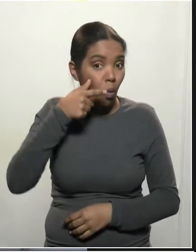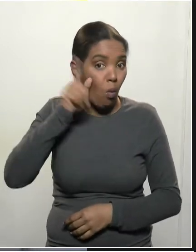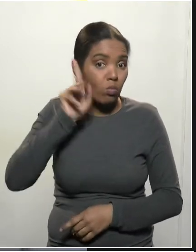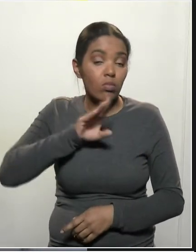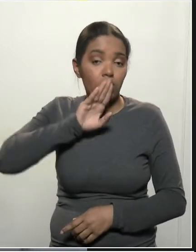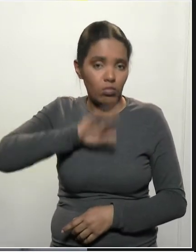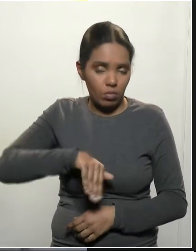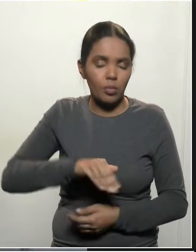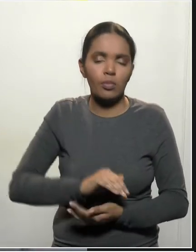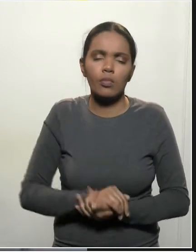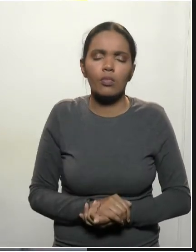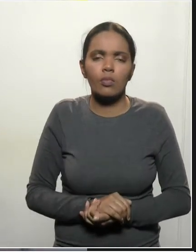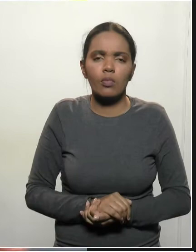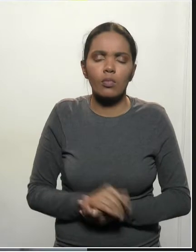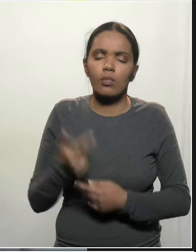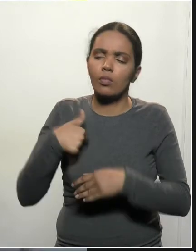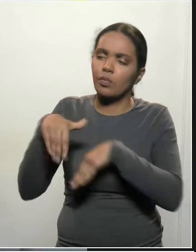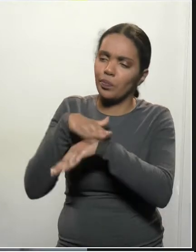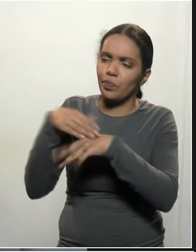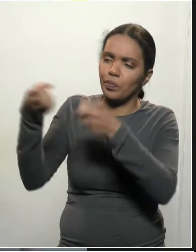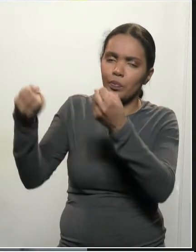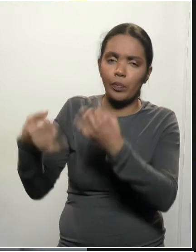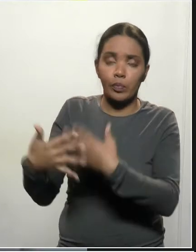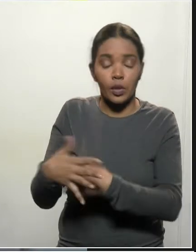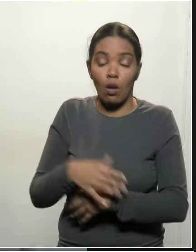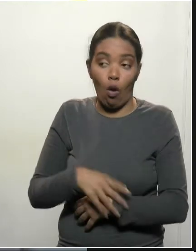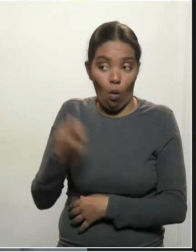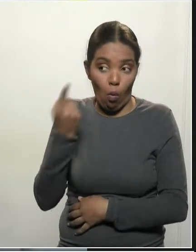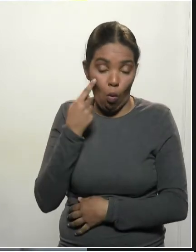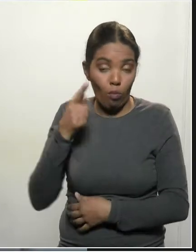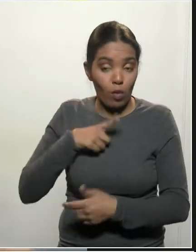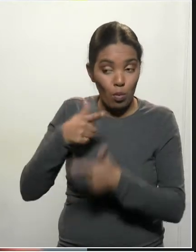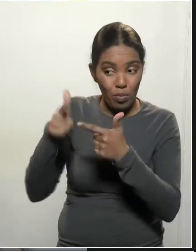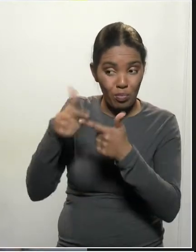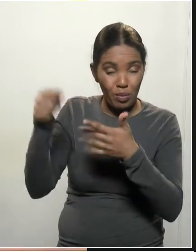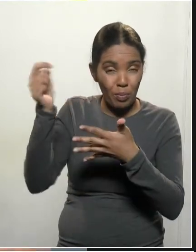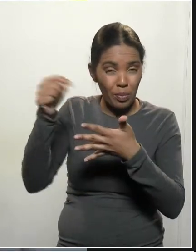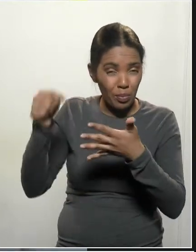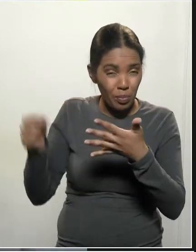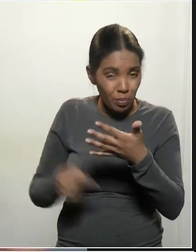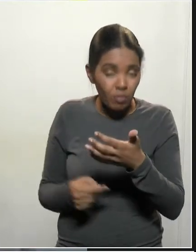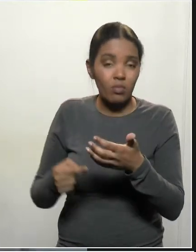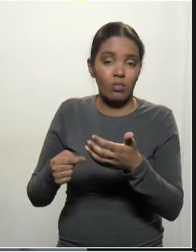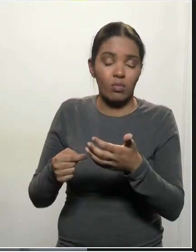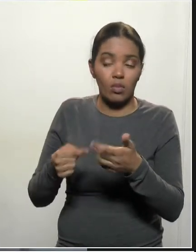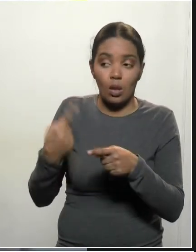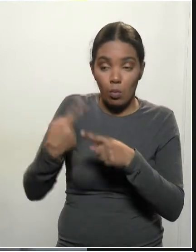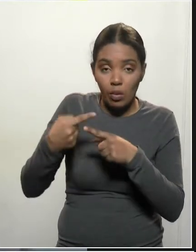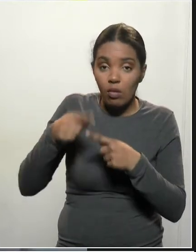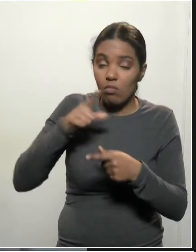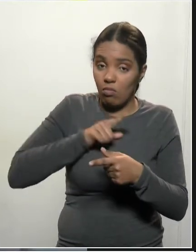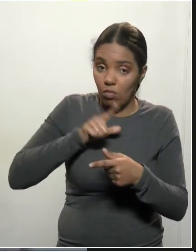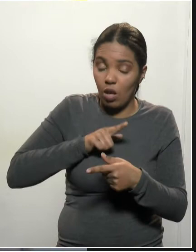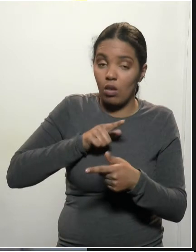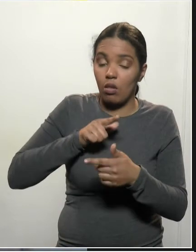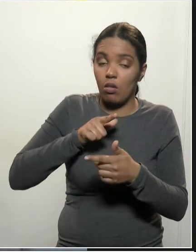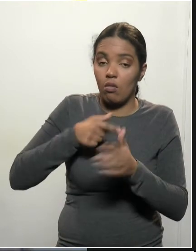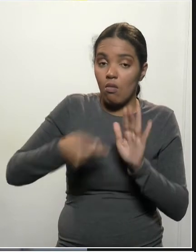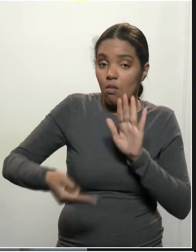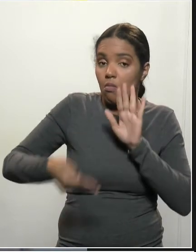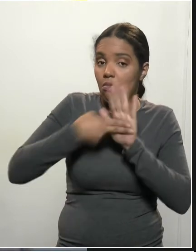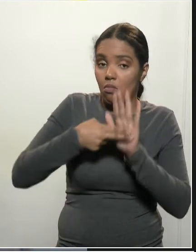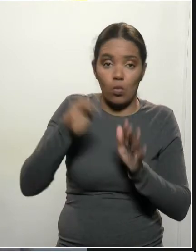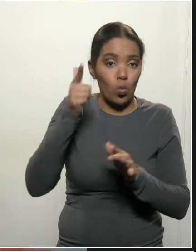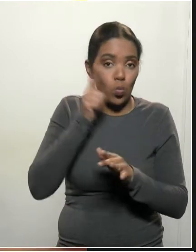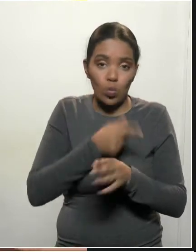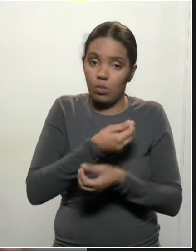tarde eu falei com o Prato, falei, Prato, tem uma situação assim para resolver, que é de uma reorganização, de um repasse das nossas emendas, que não está